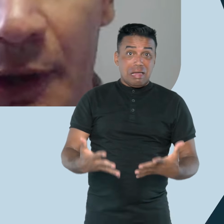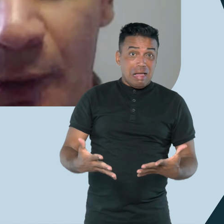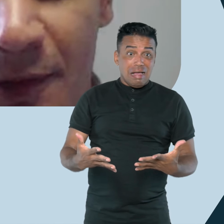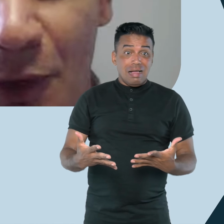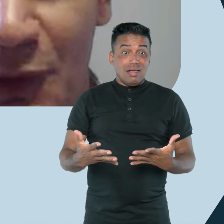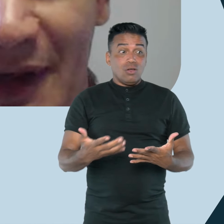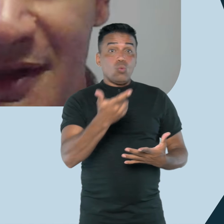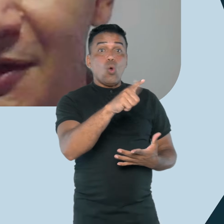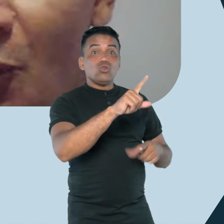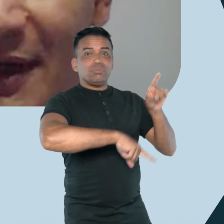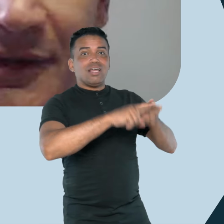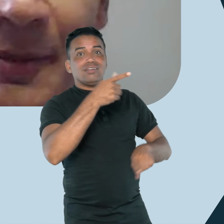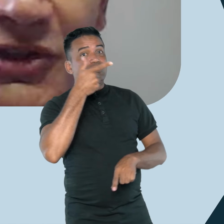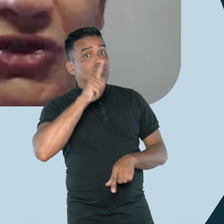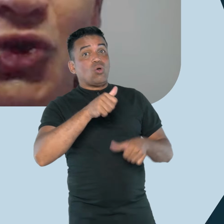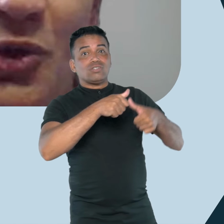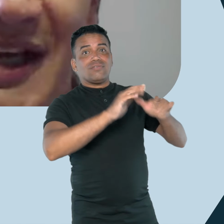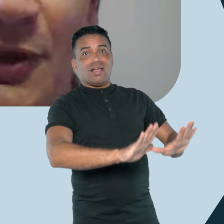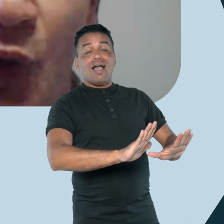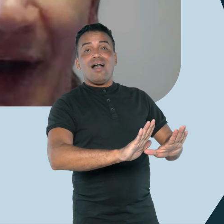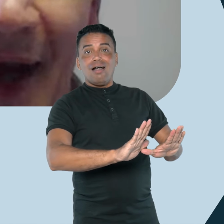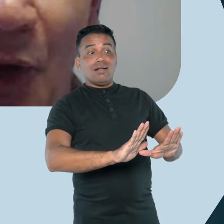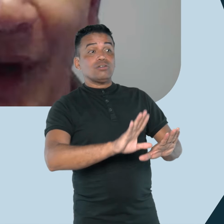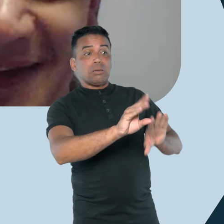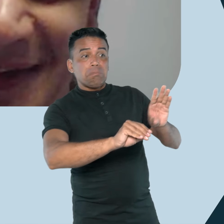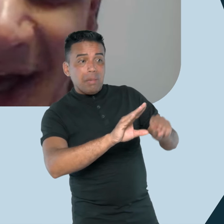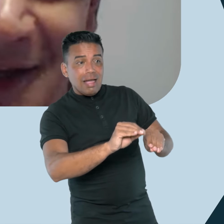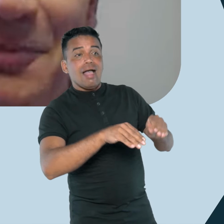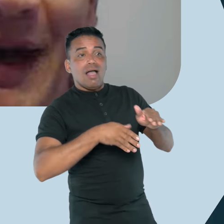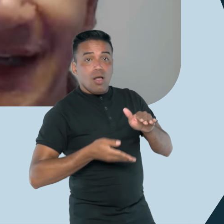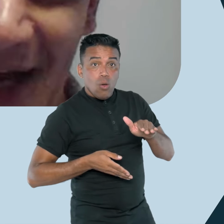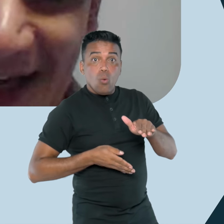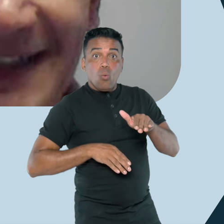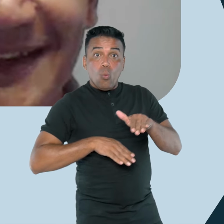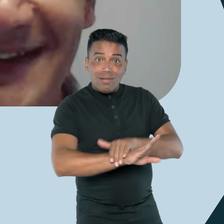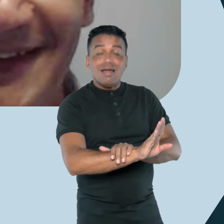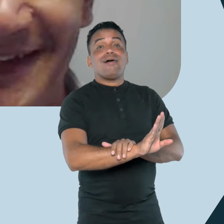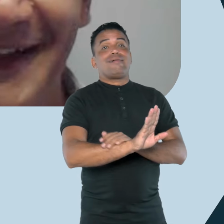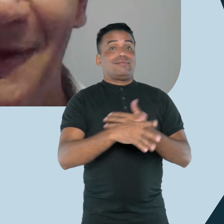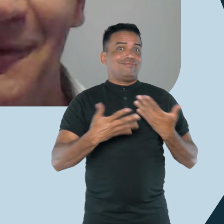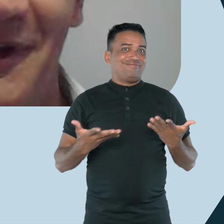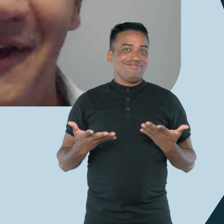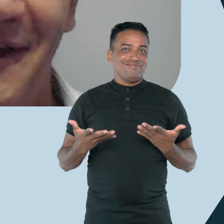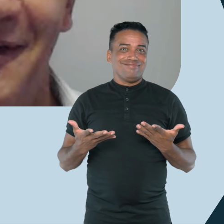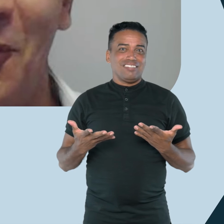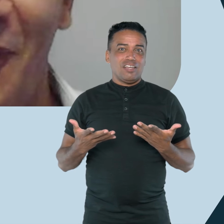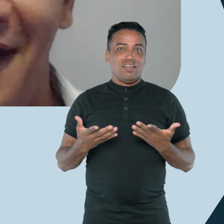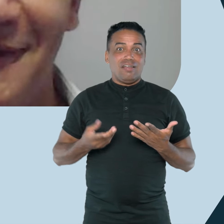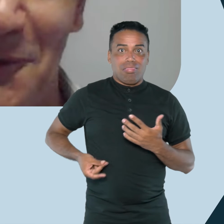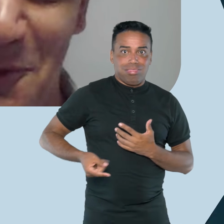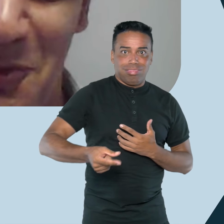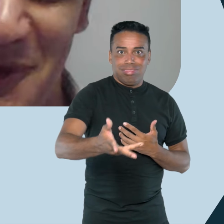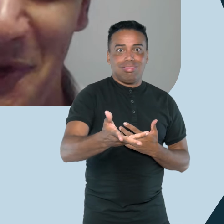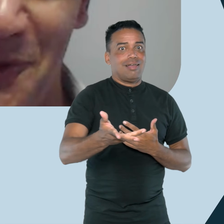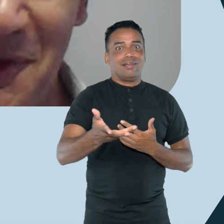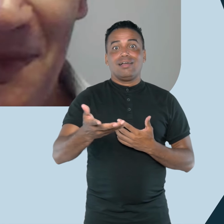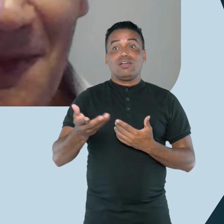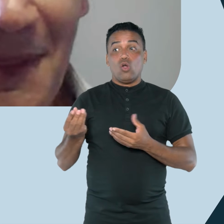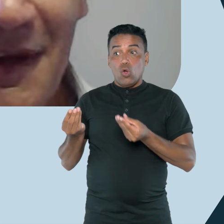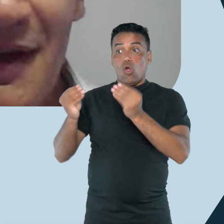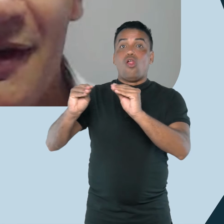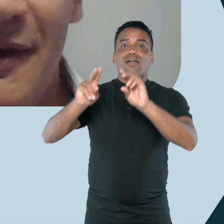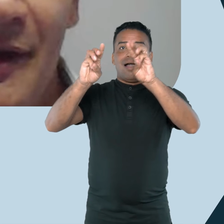que ficam, quanto aquelas que concretamente a gente consegue tocar, guardar, empalhar, né? Colocar dentro dos